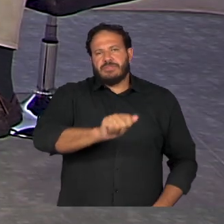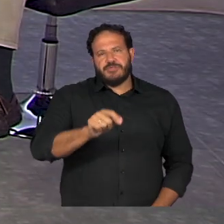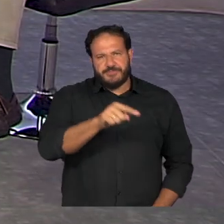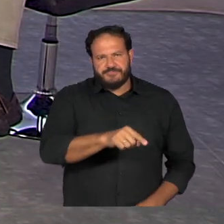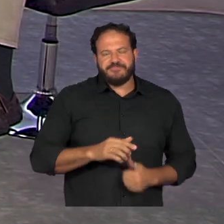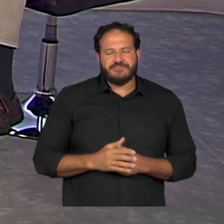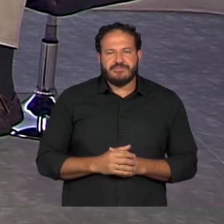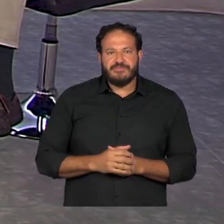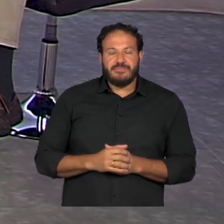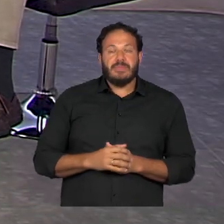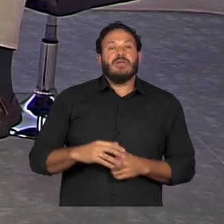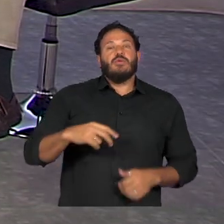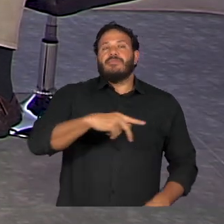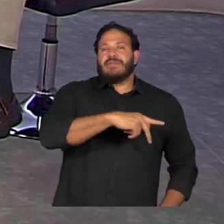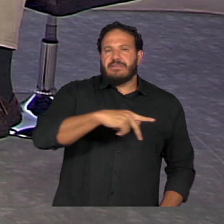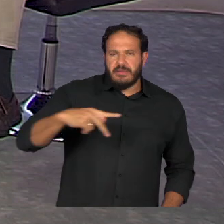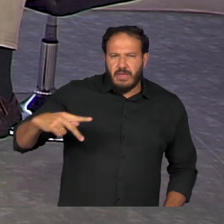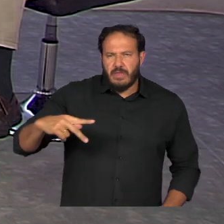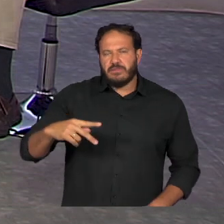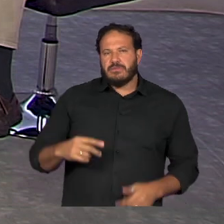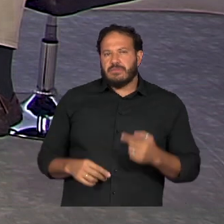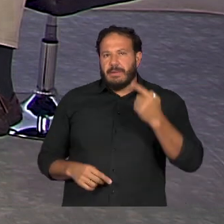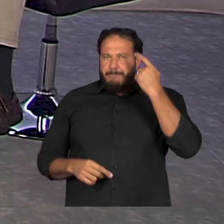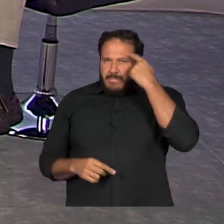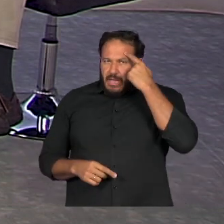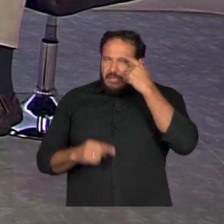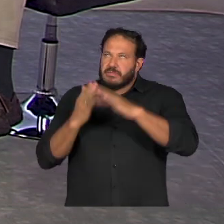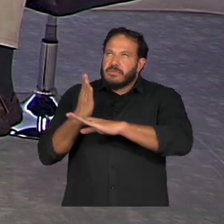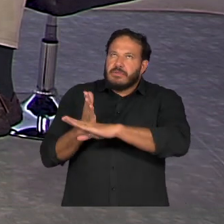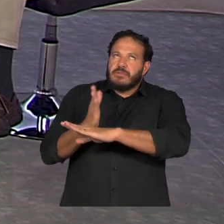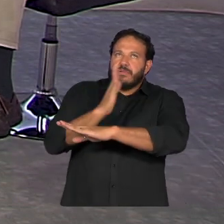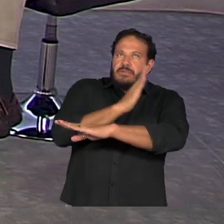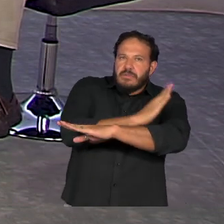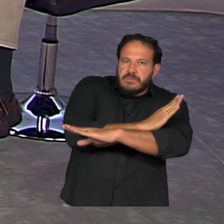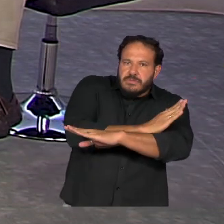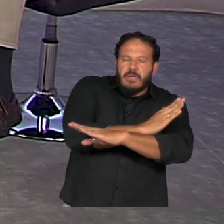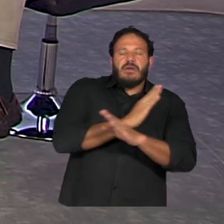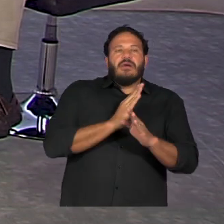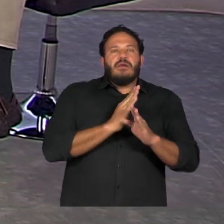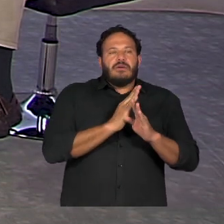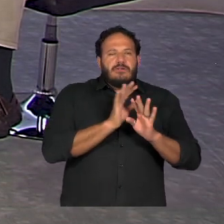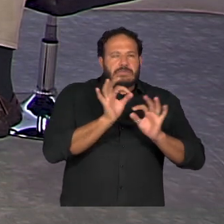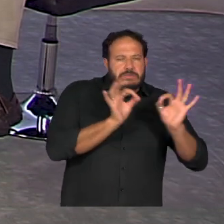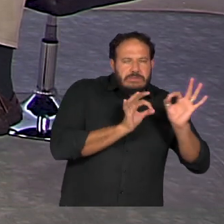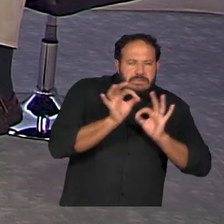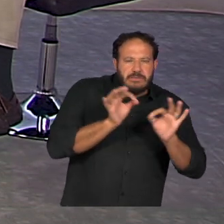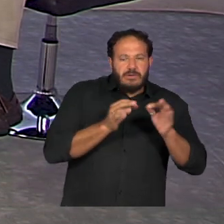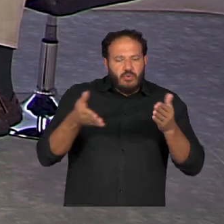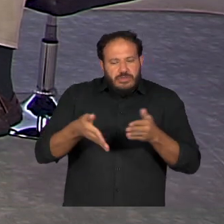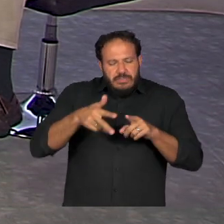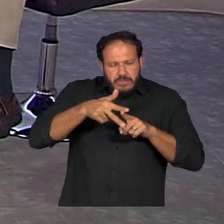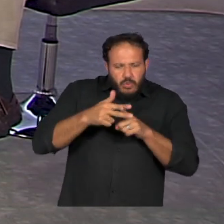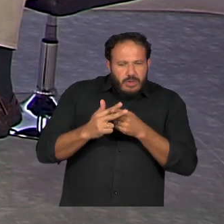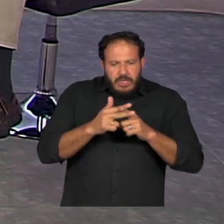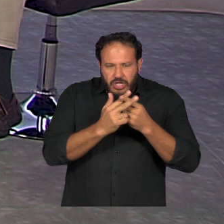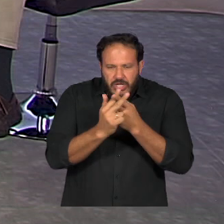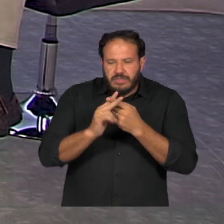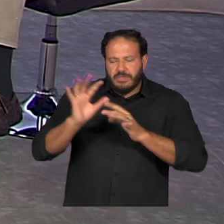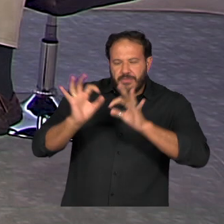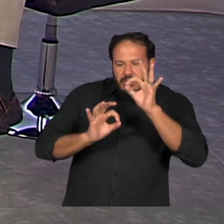o presidente ele faz assim né ele pensa no passado ele corrige o presente e faz